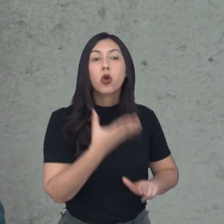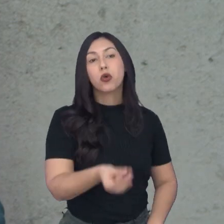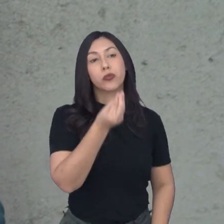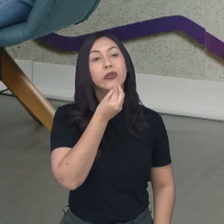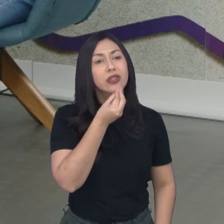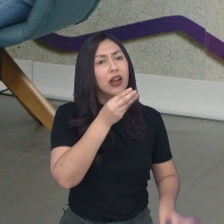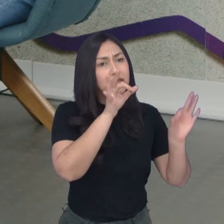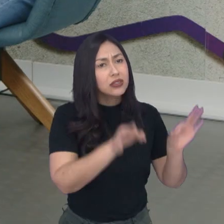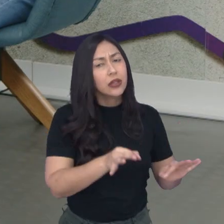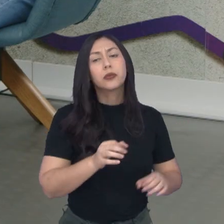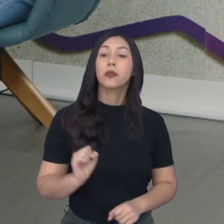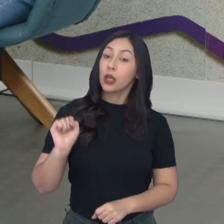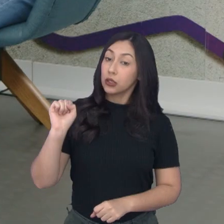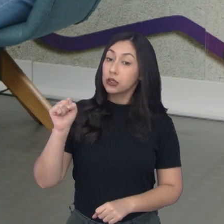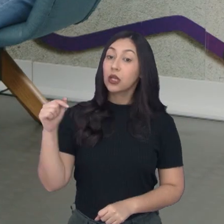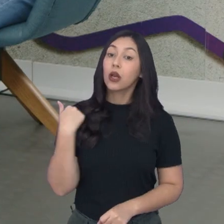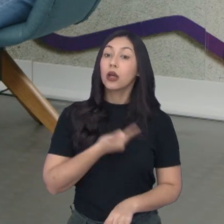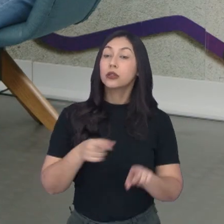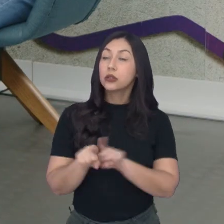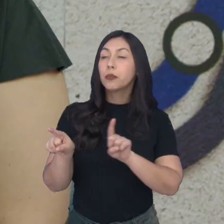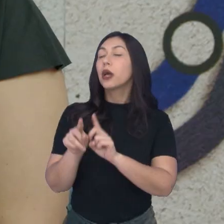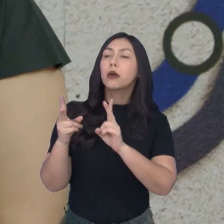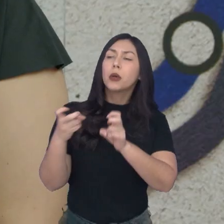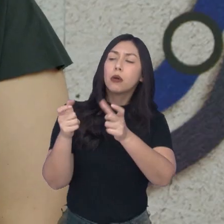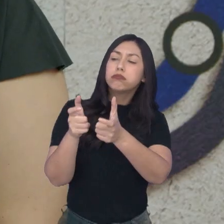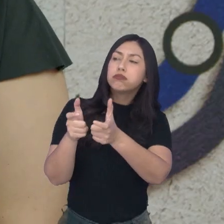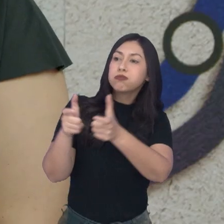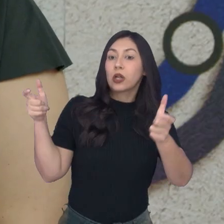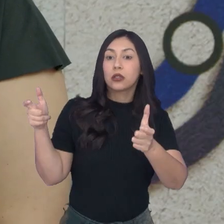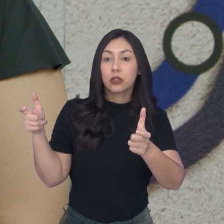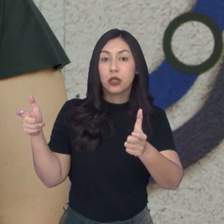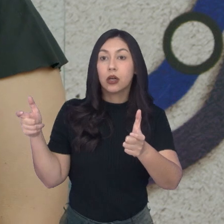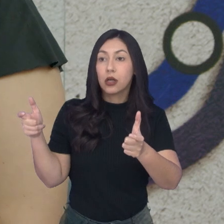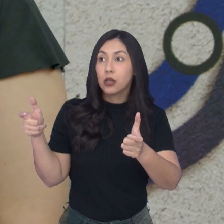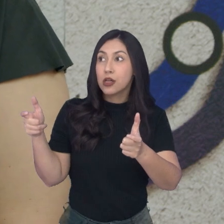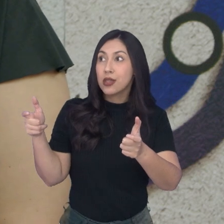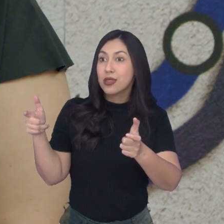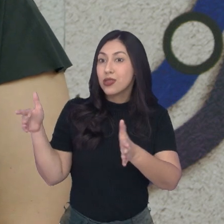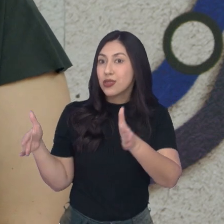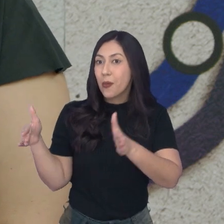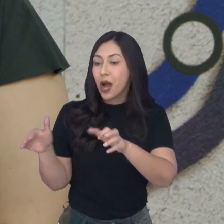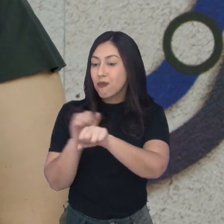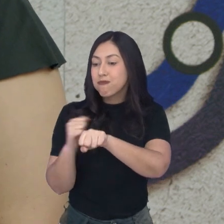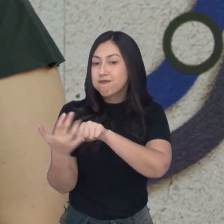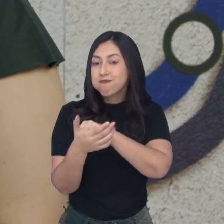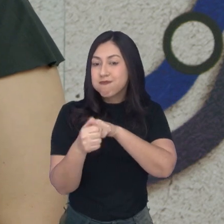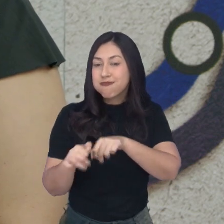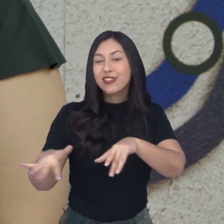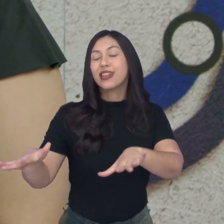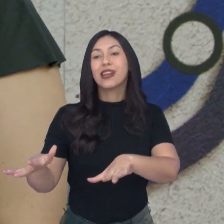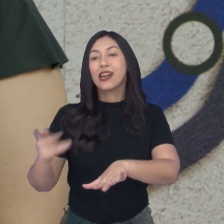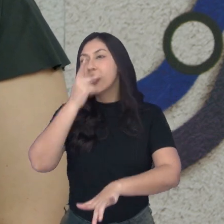né? Sim. E a gente vê que esse crescimento também teve muito forte na pandemia. As pessoas passaram